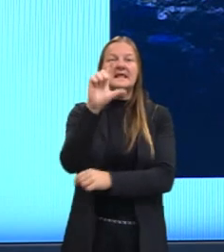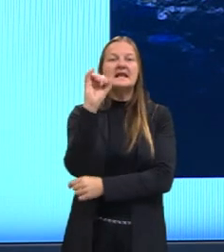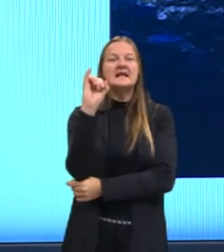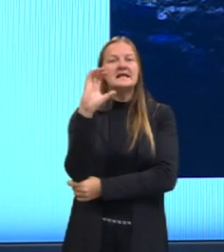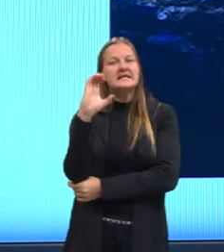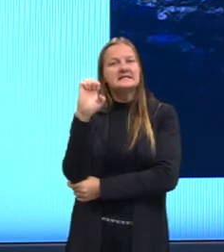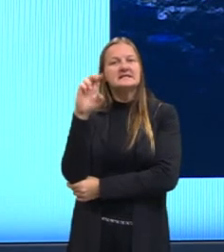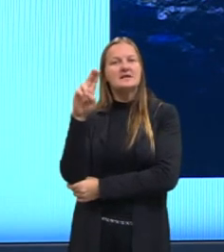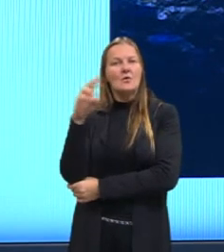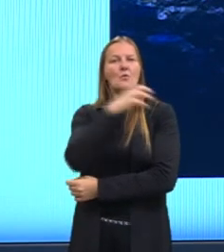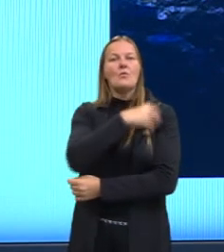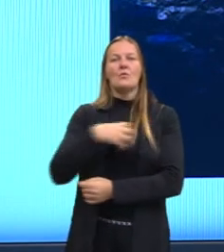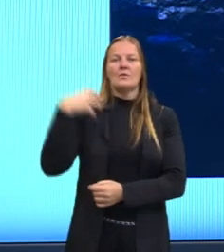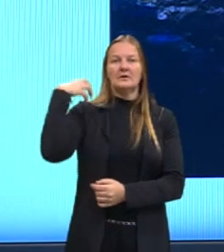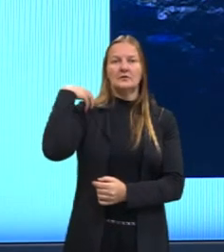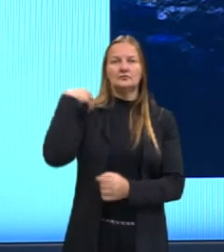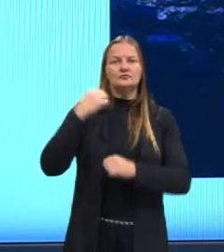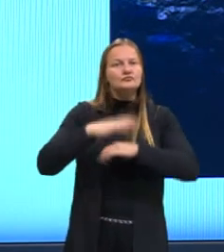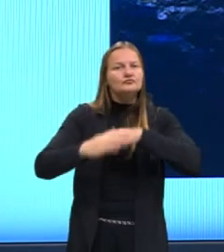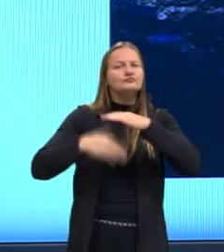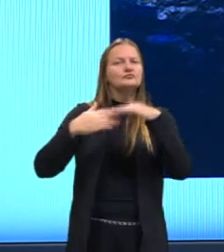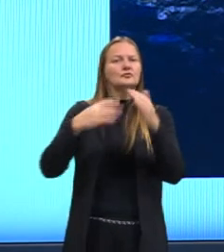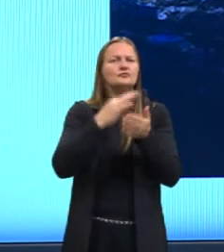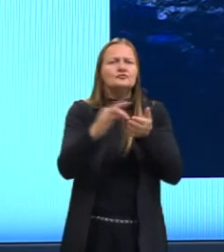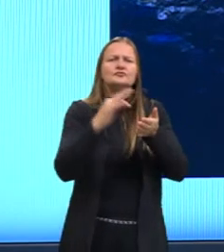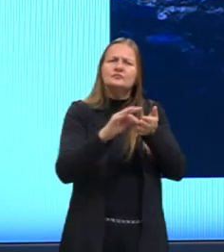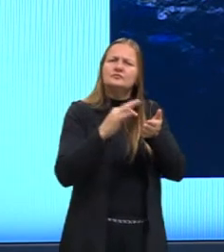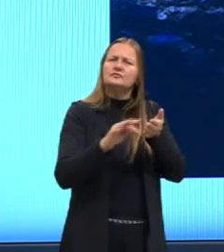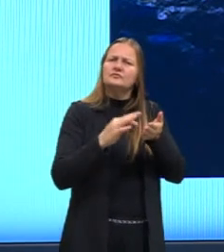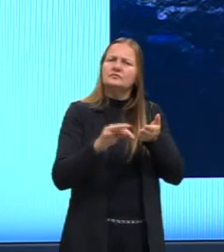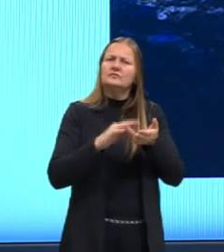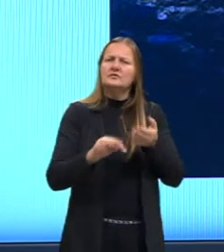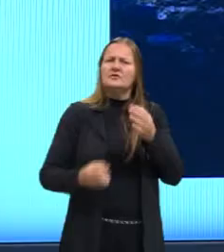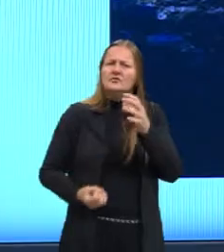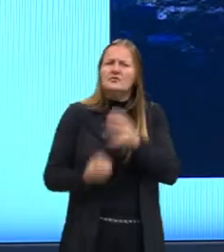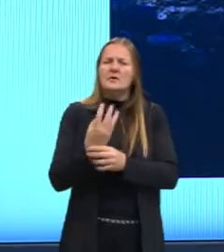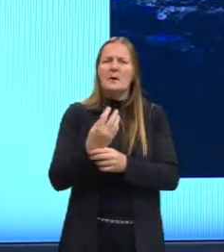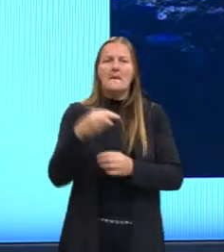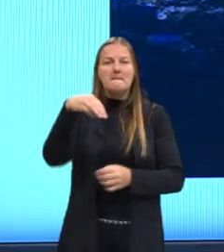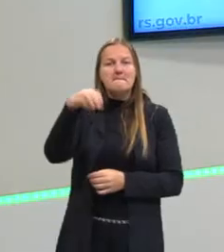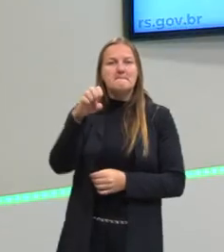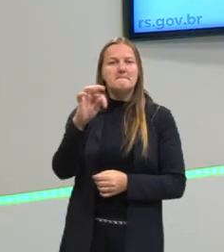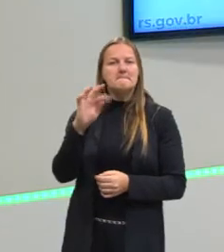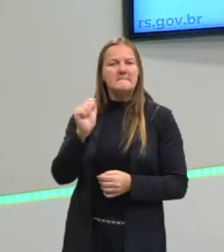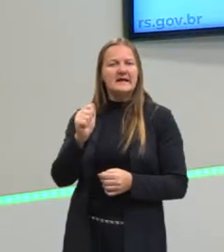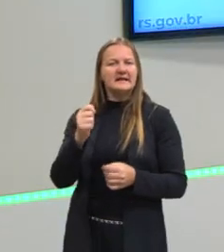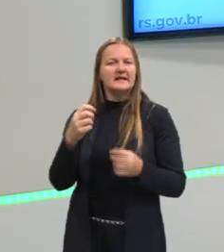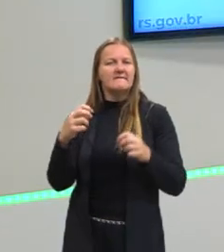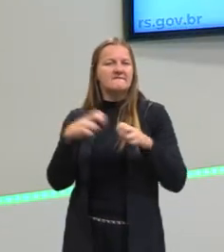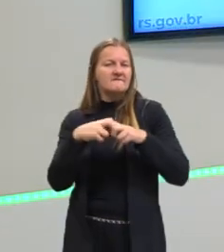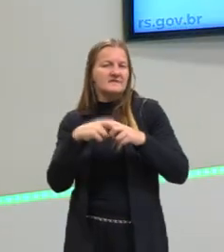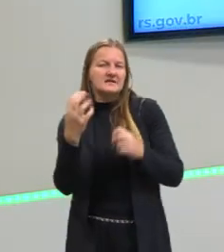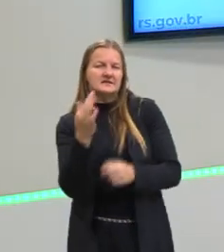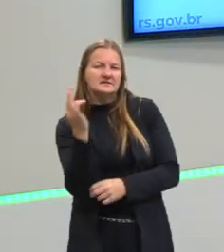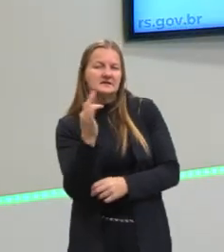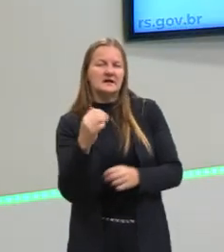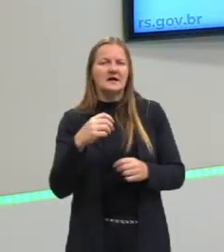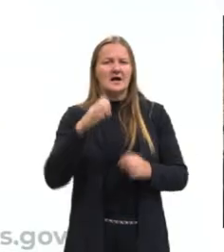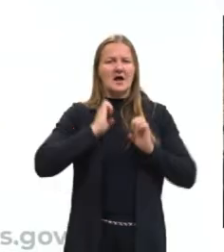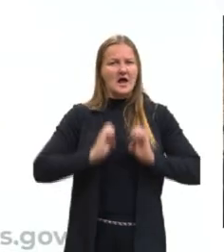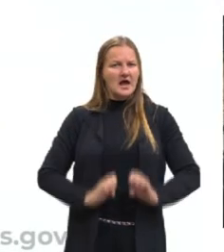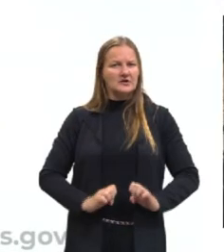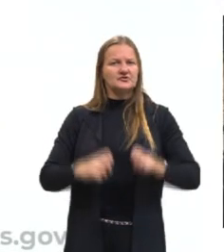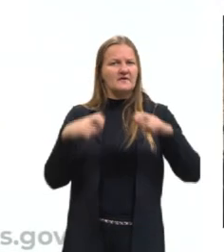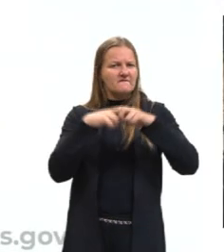Aristóteles Então vai desenvolver as suas teorias ele vai falar de metafísica era falado órgão de ética